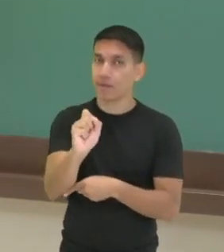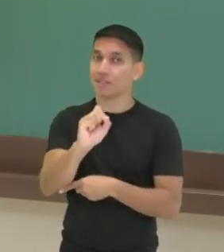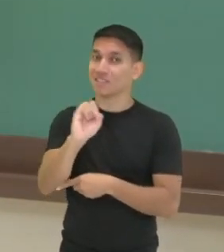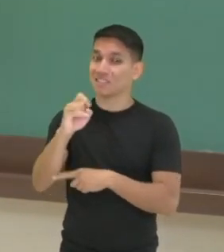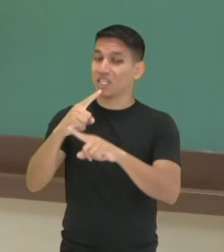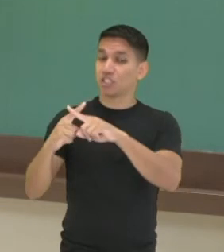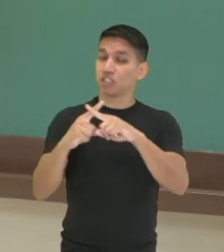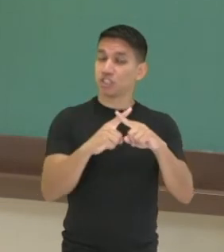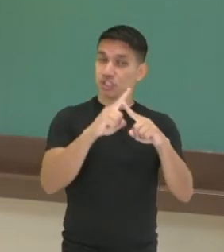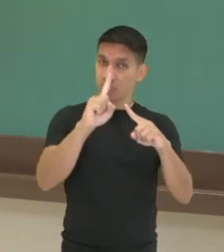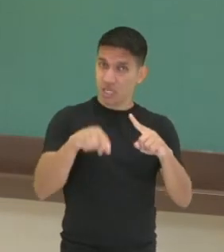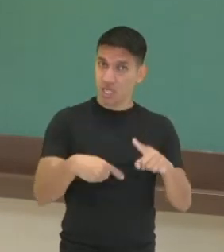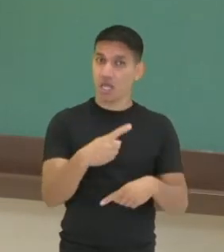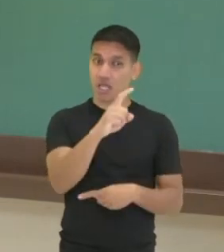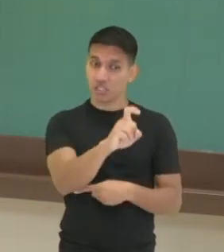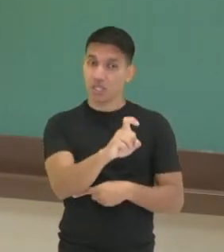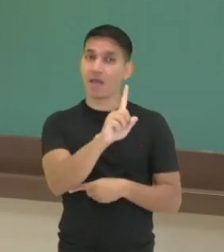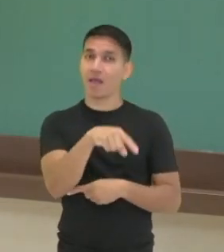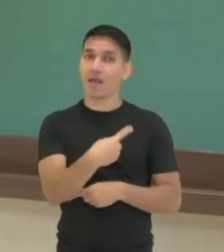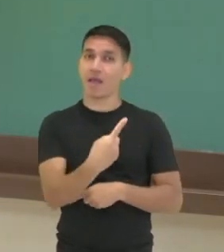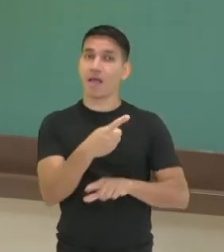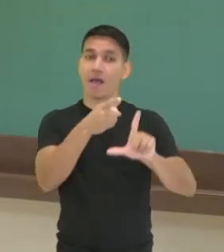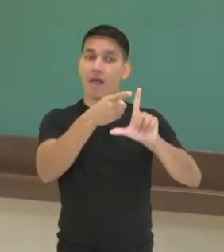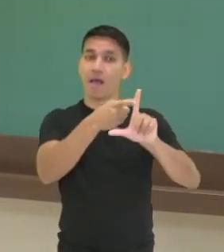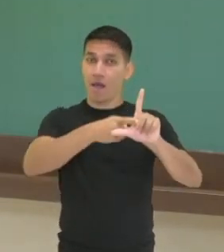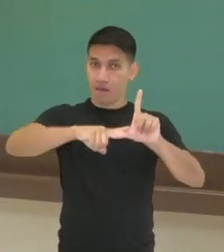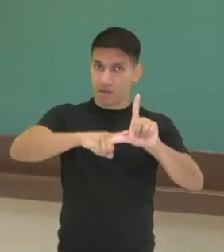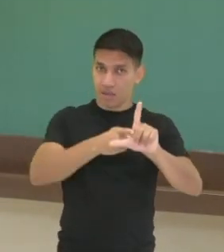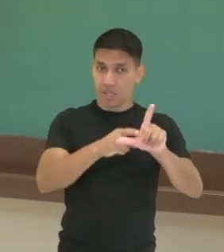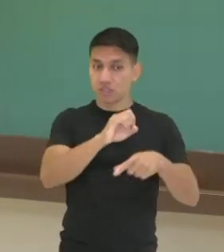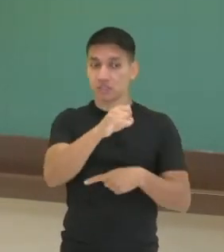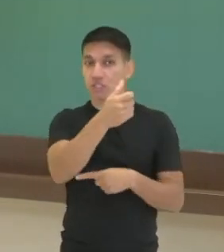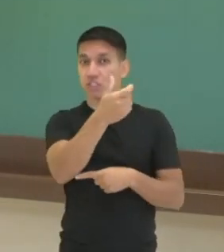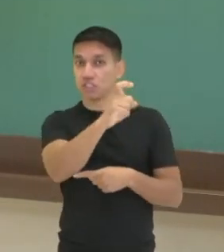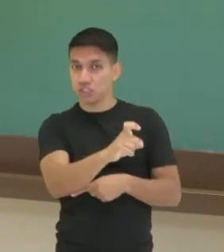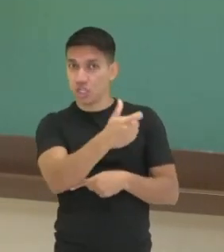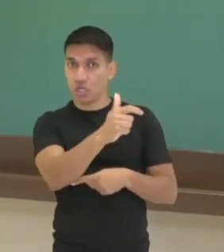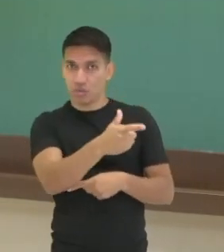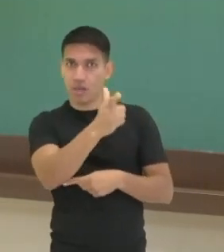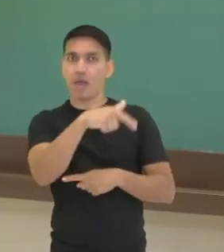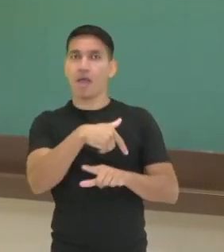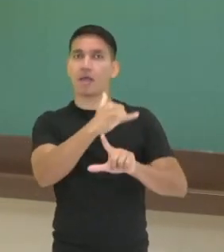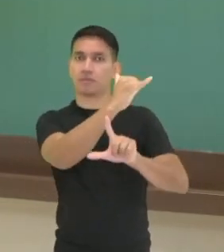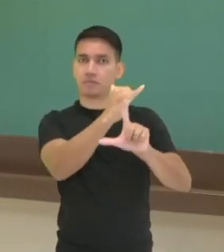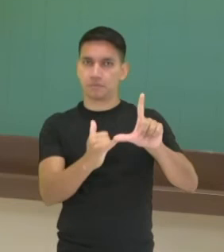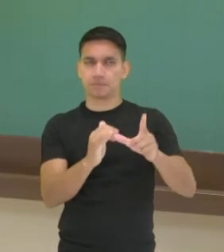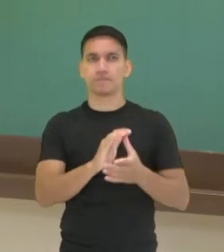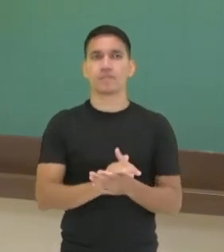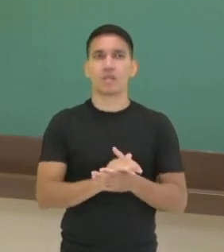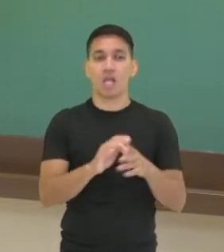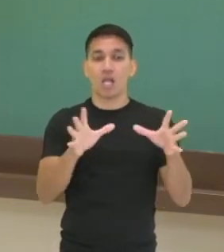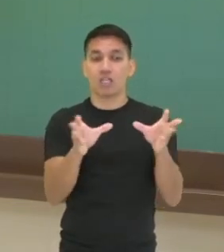coeficiente angular e o que não tem x é o coeficiente linear. A equação geral é quando a gente